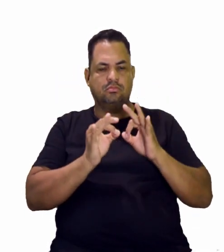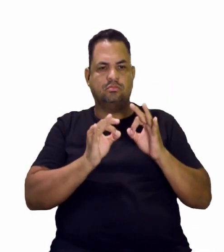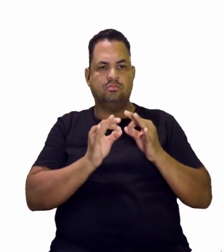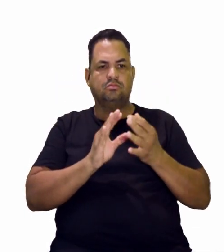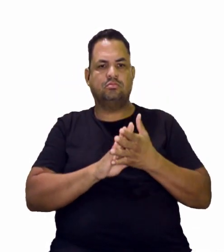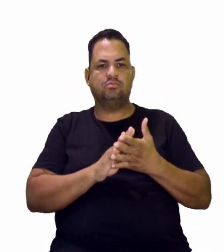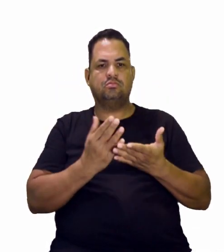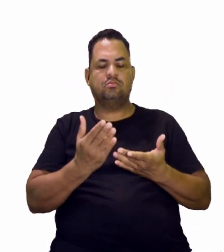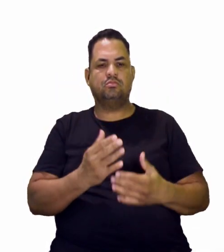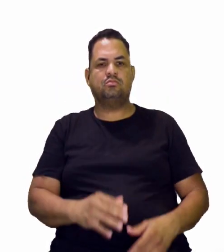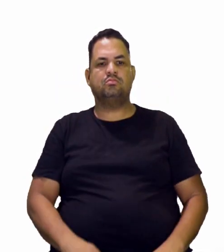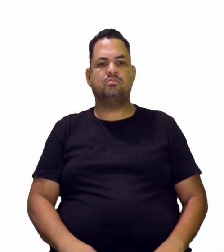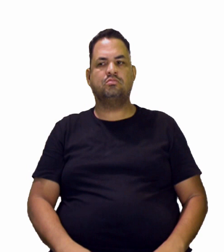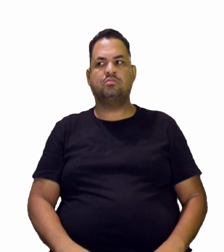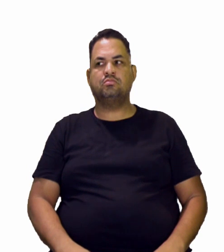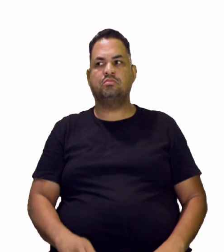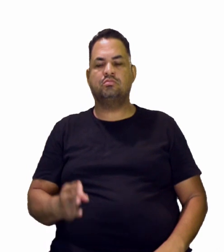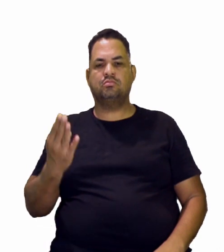biologia.